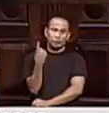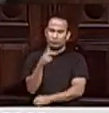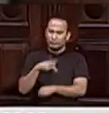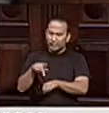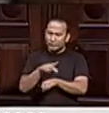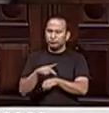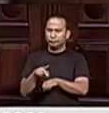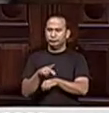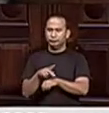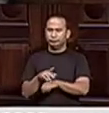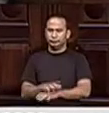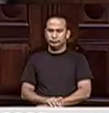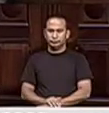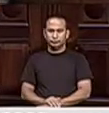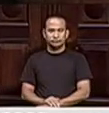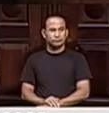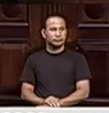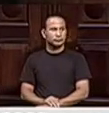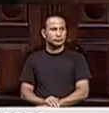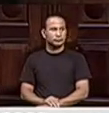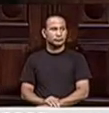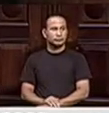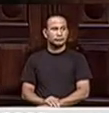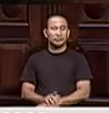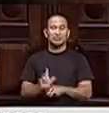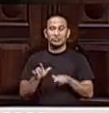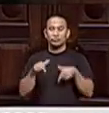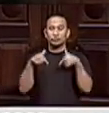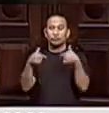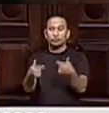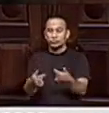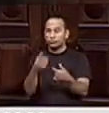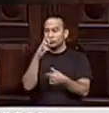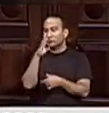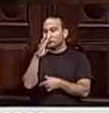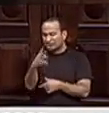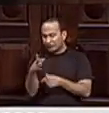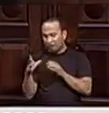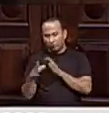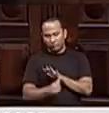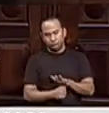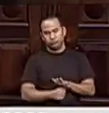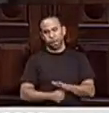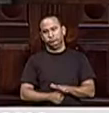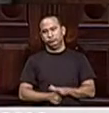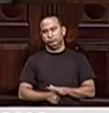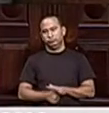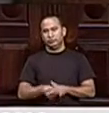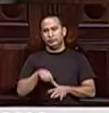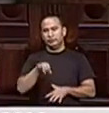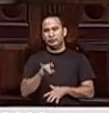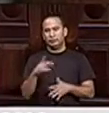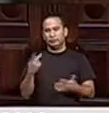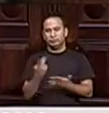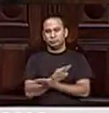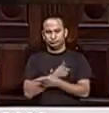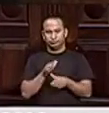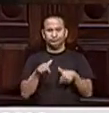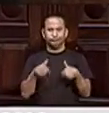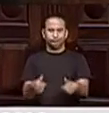país. As manobras e as insinuações golpistas. Isto está em